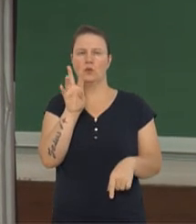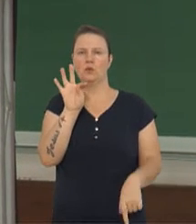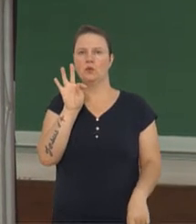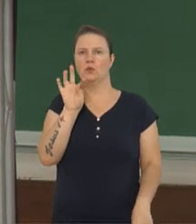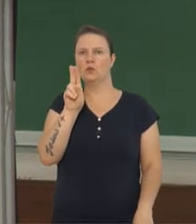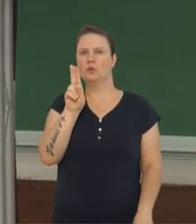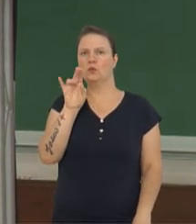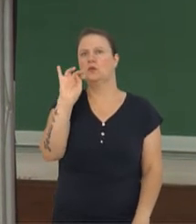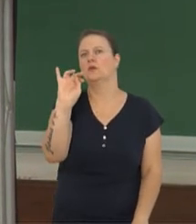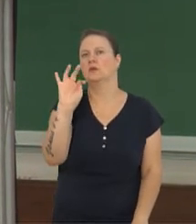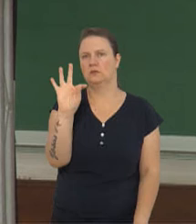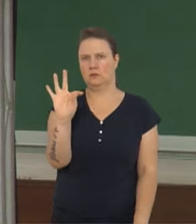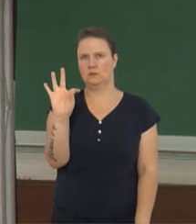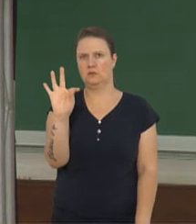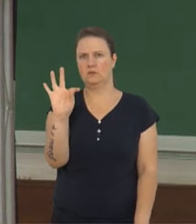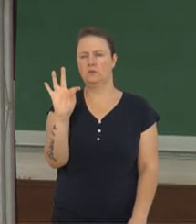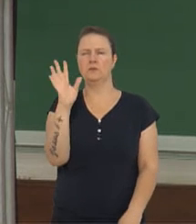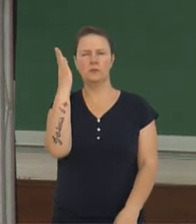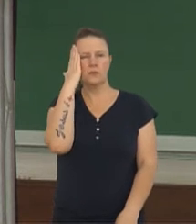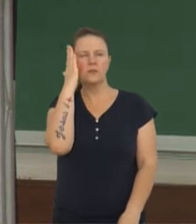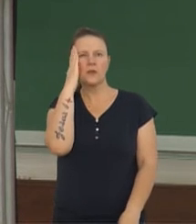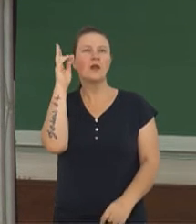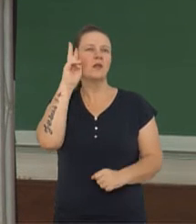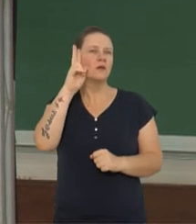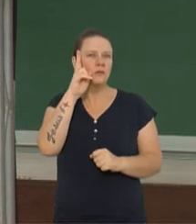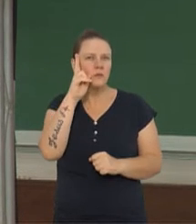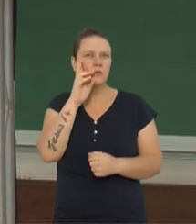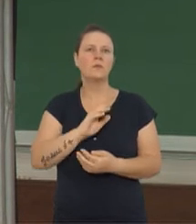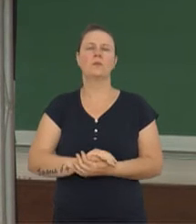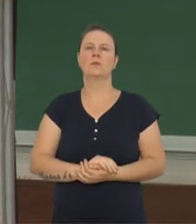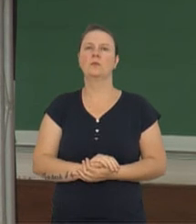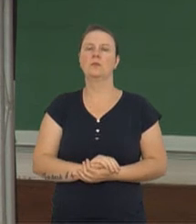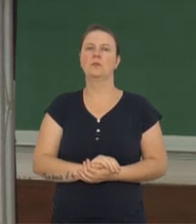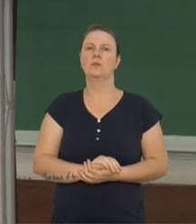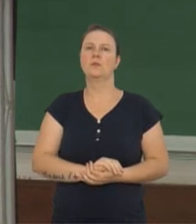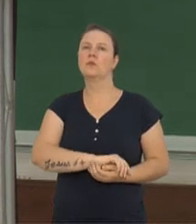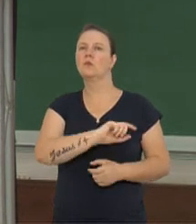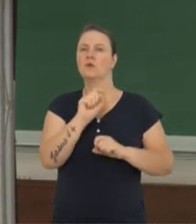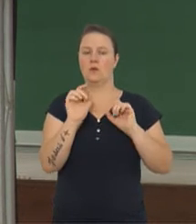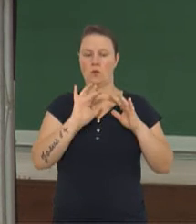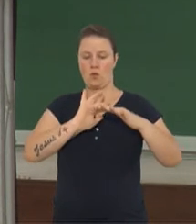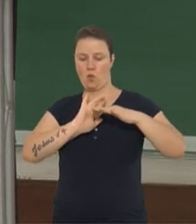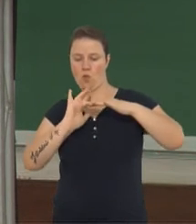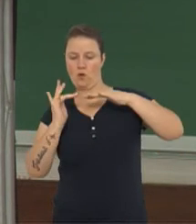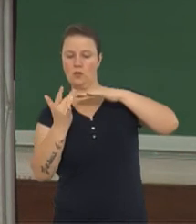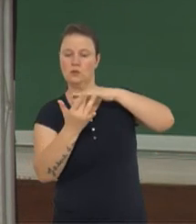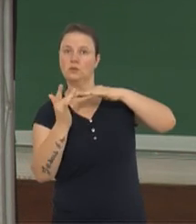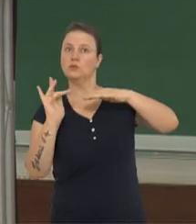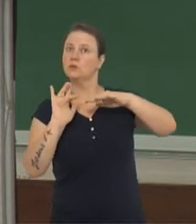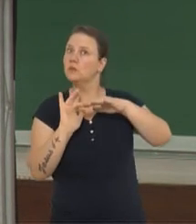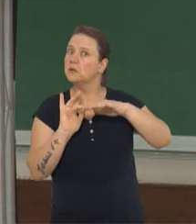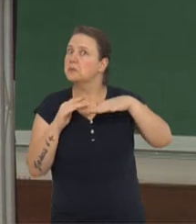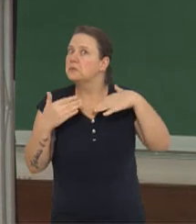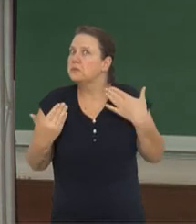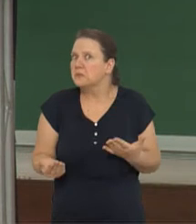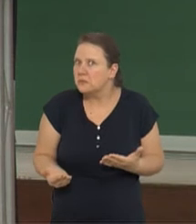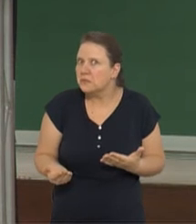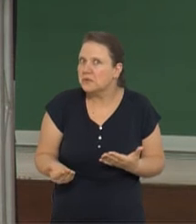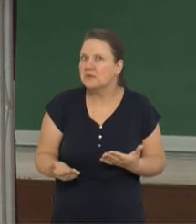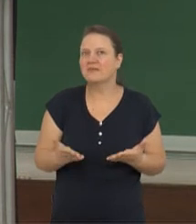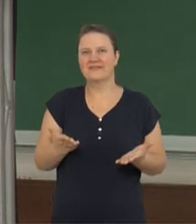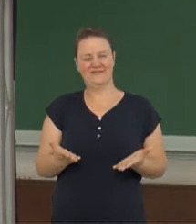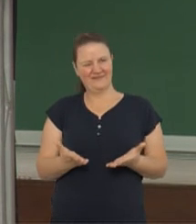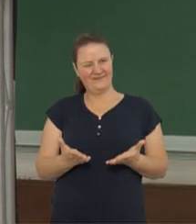expressão tweet. Vocês já devem estar lembrando, mas será que se refere a uma rede social? Provavelmente seja.